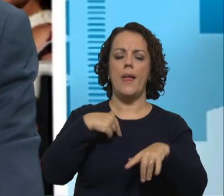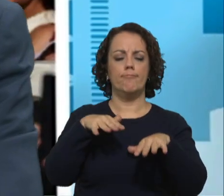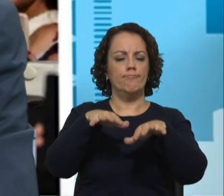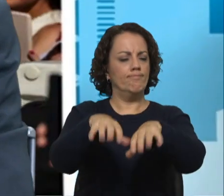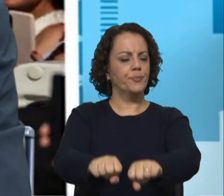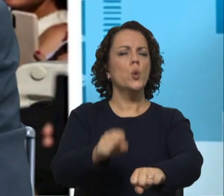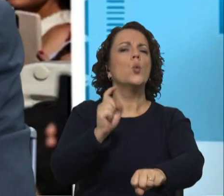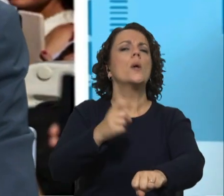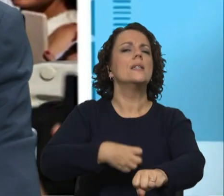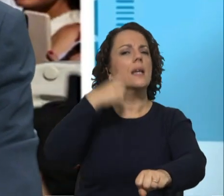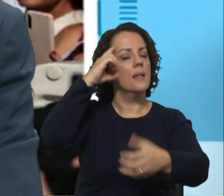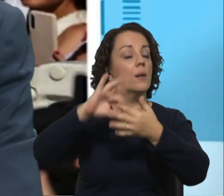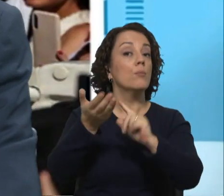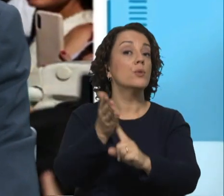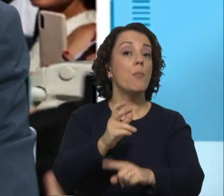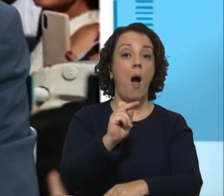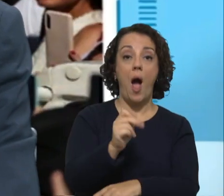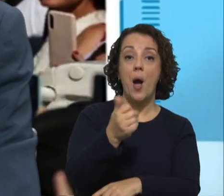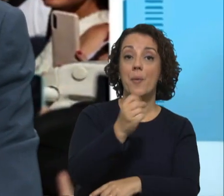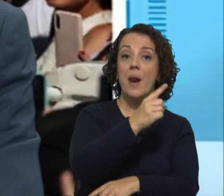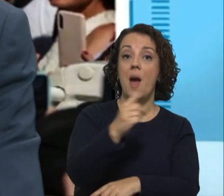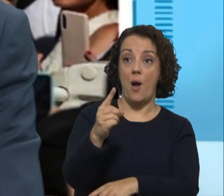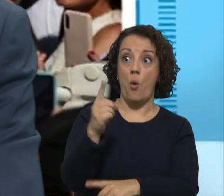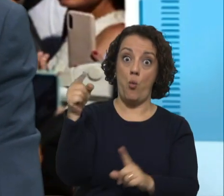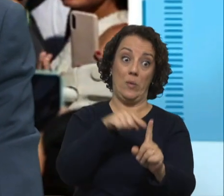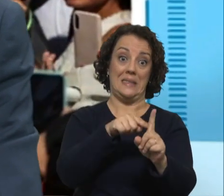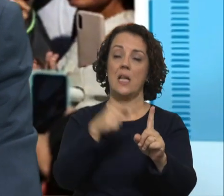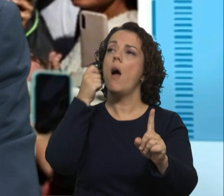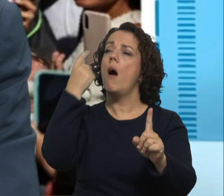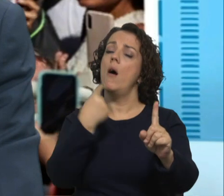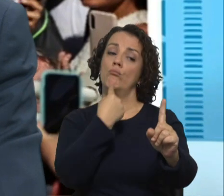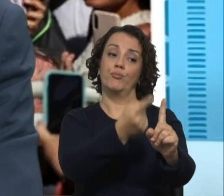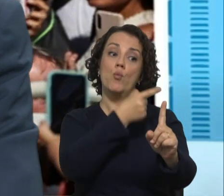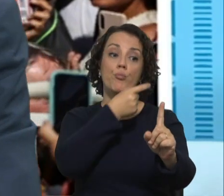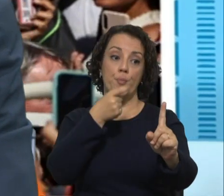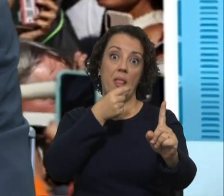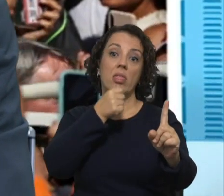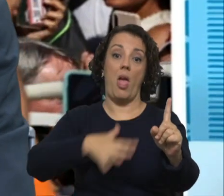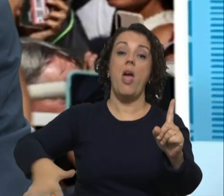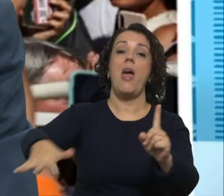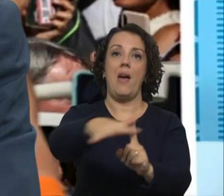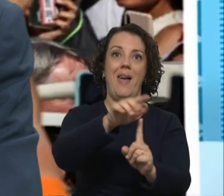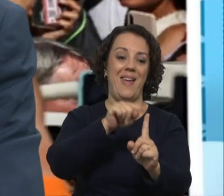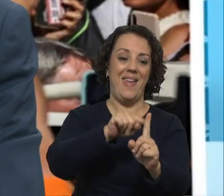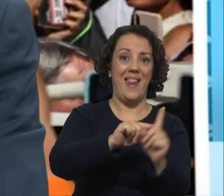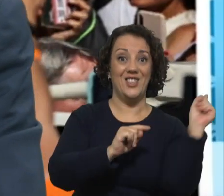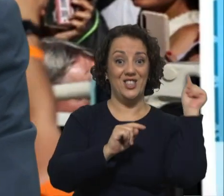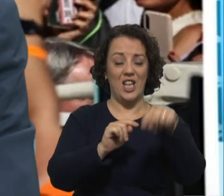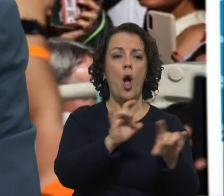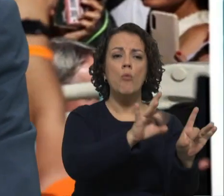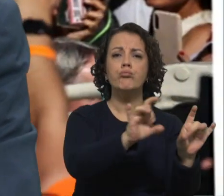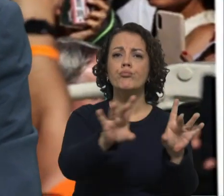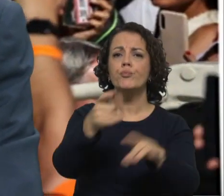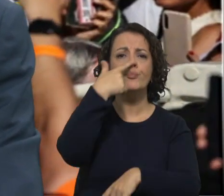Penso, por exemplo, em Abraão, que foi quem recebeu a promessa da terra e que, quando chega à terra, não começa a expulsar os habitantes, não começa a